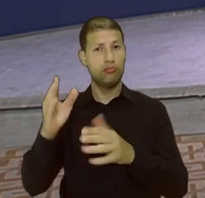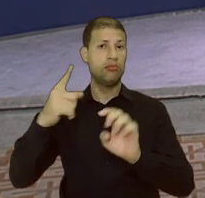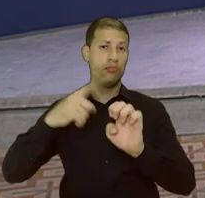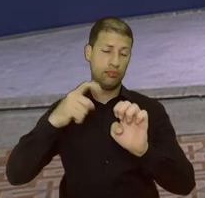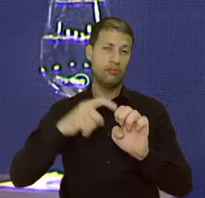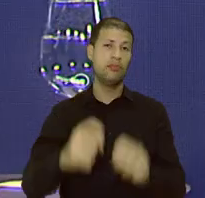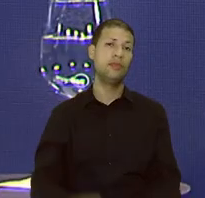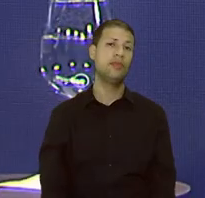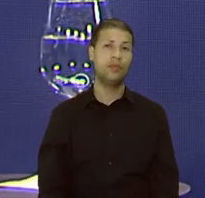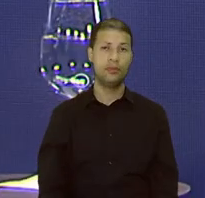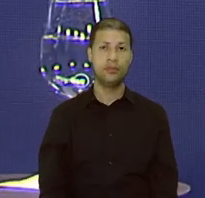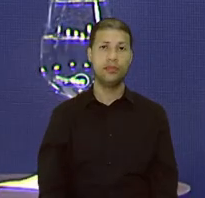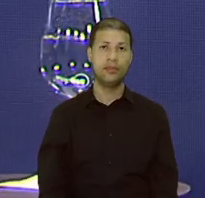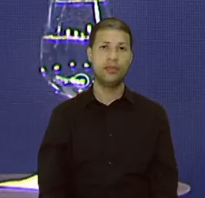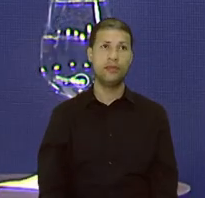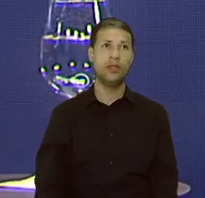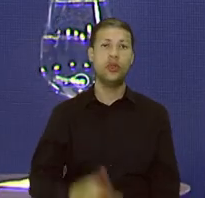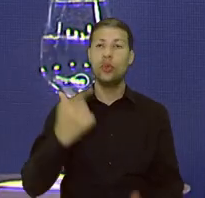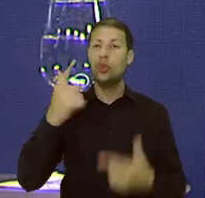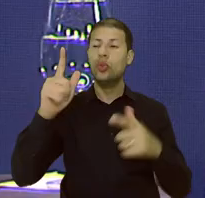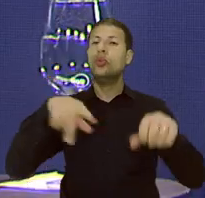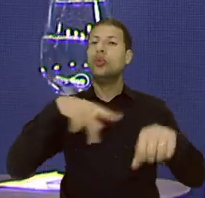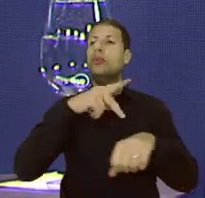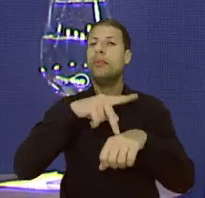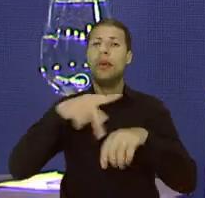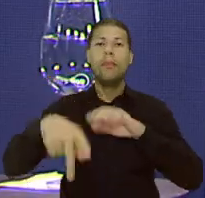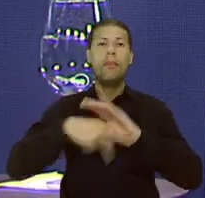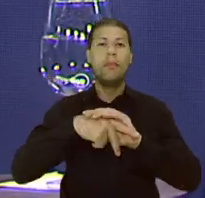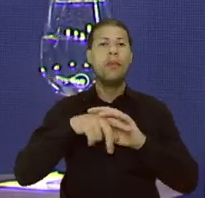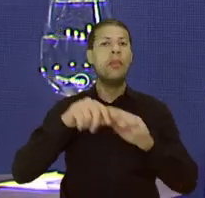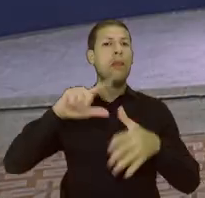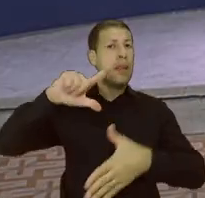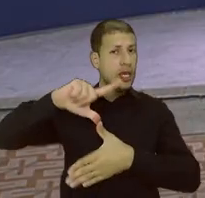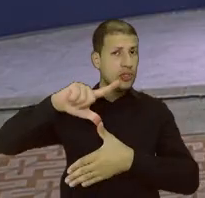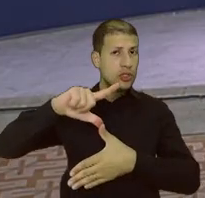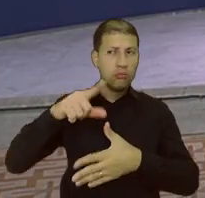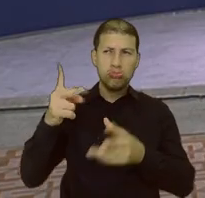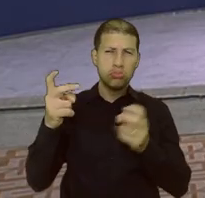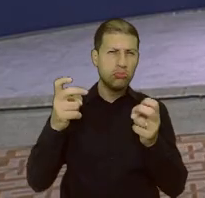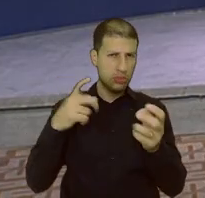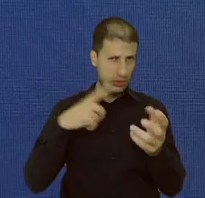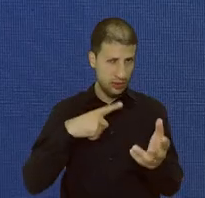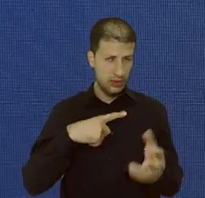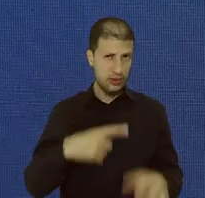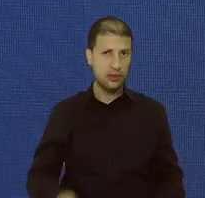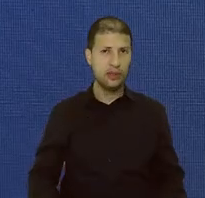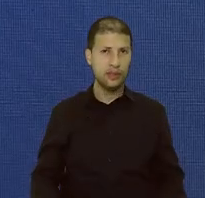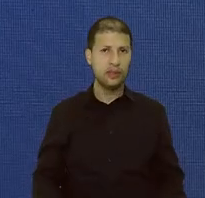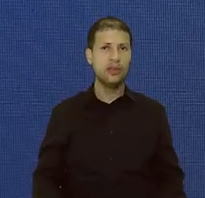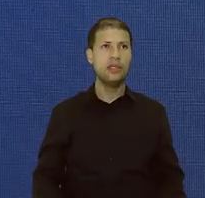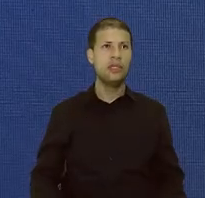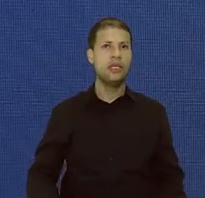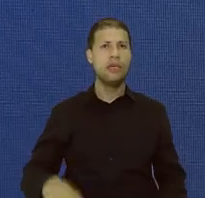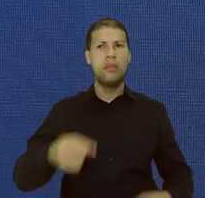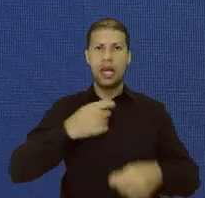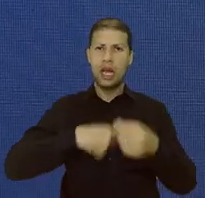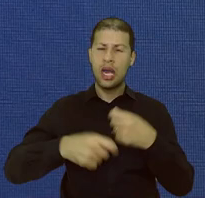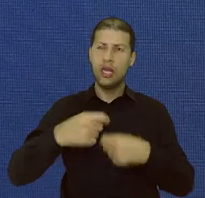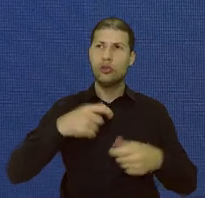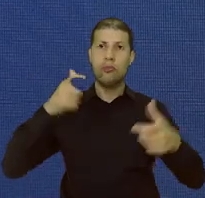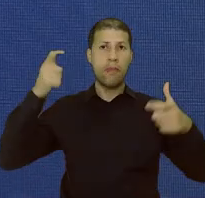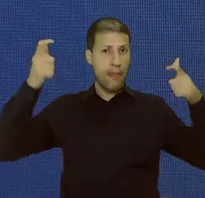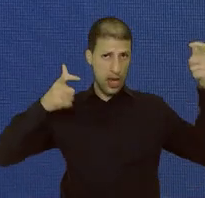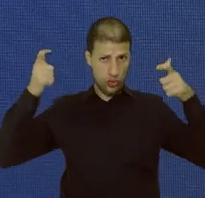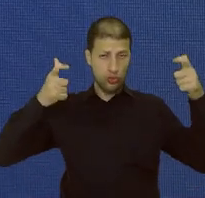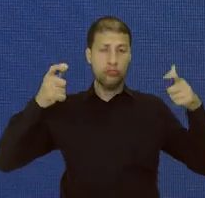e nos outros países da América Latina alguma coisa chama a atenção acho que em termos de mercado o mercado mexicano ele é relevante